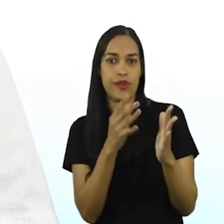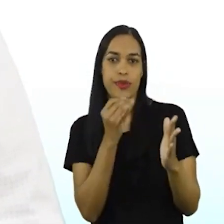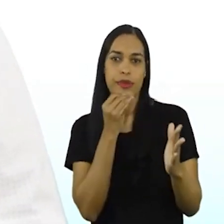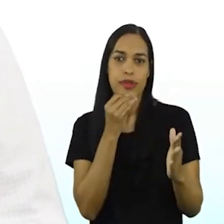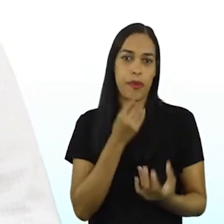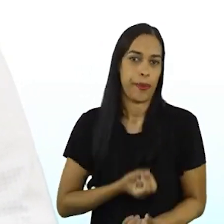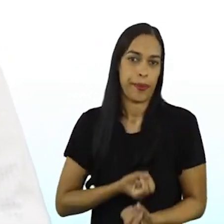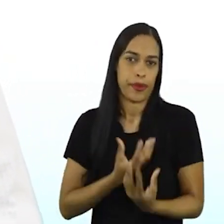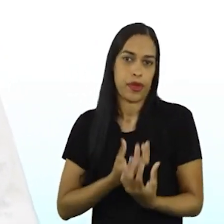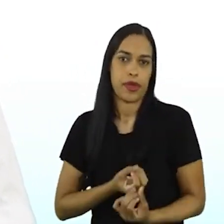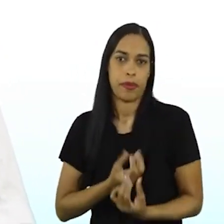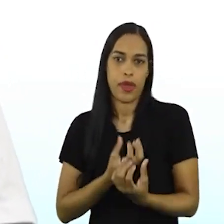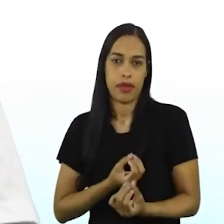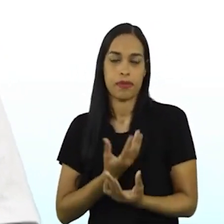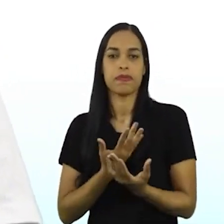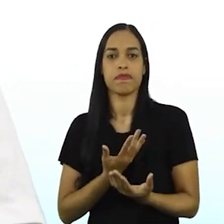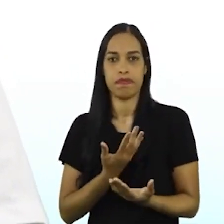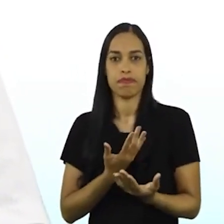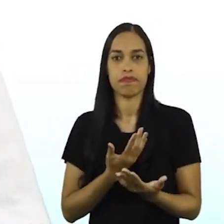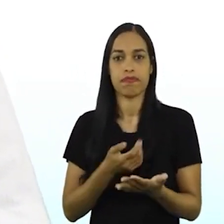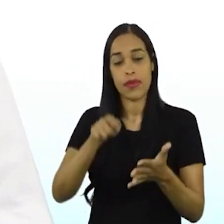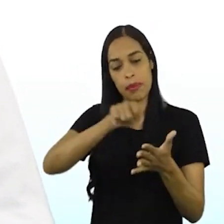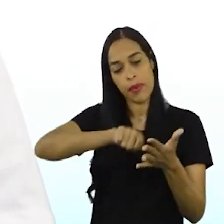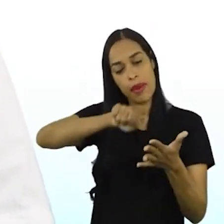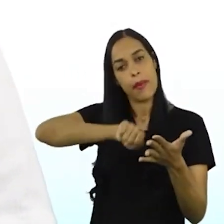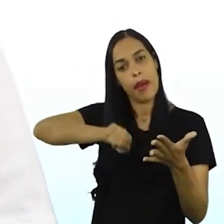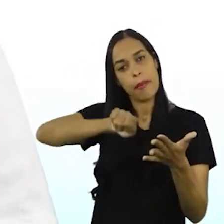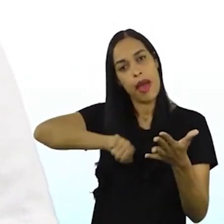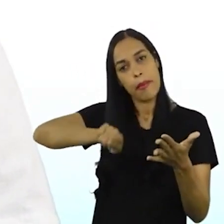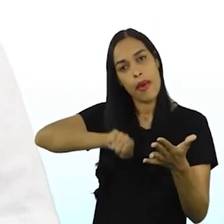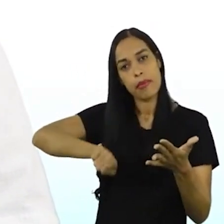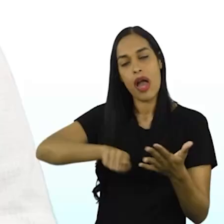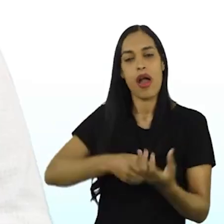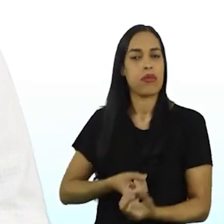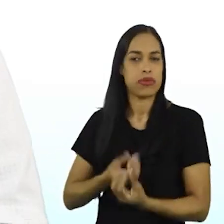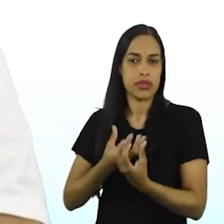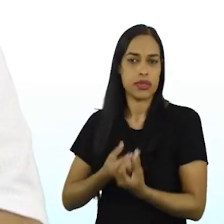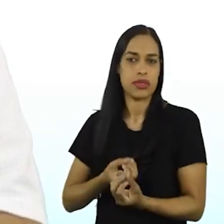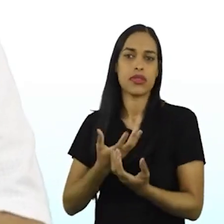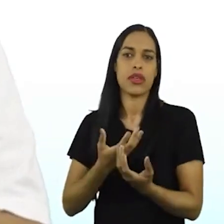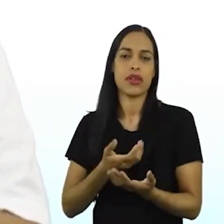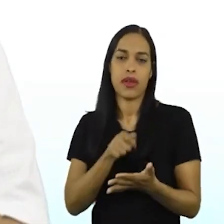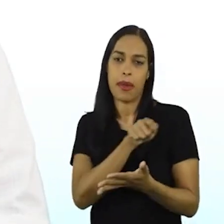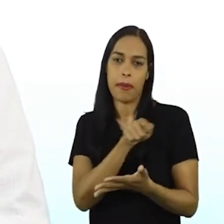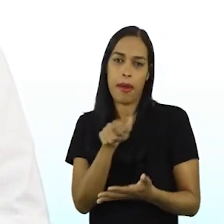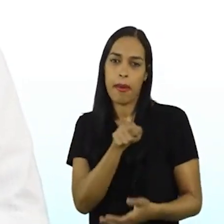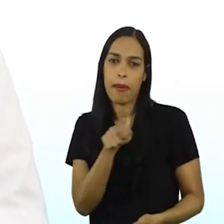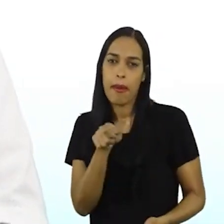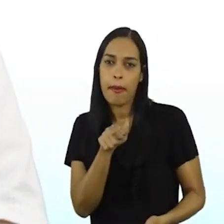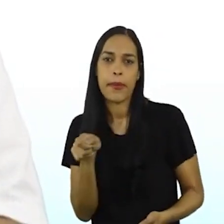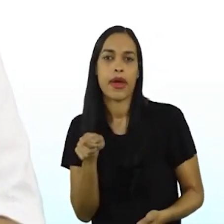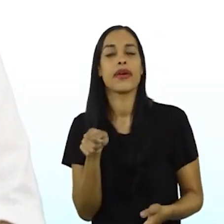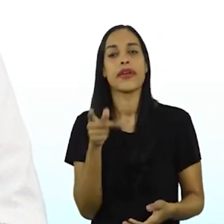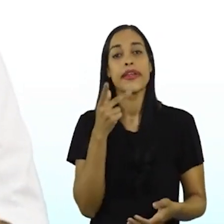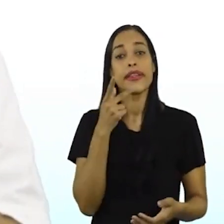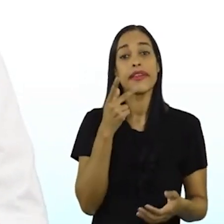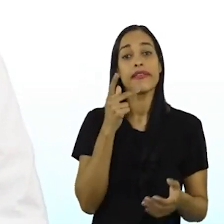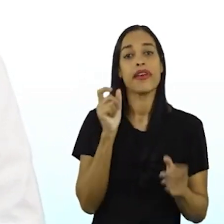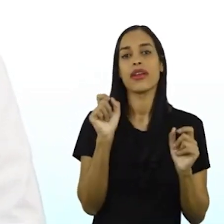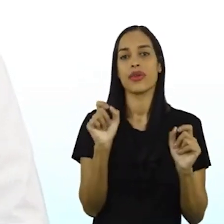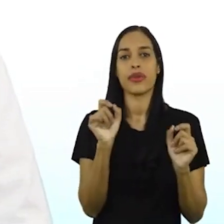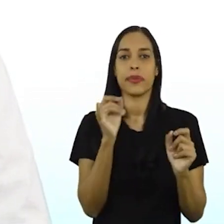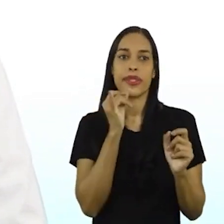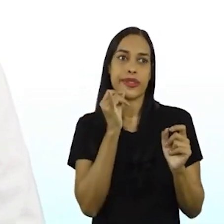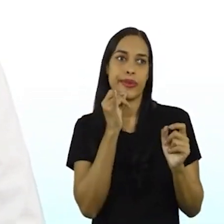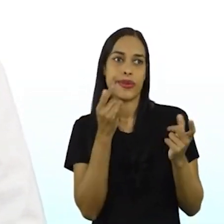poema, que o autor lá, o poeta, ele, ao escrever, ele fale, retrate